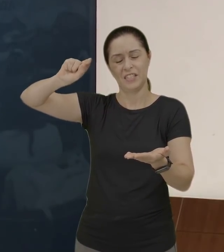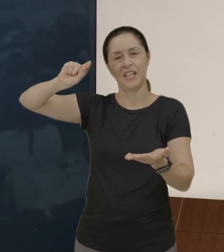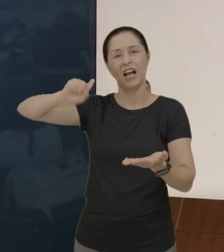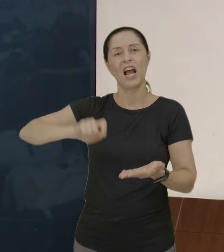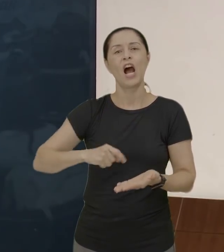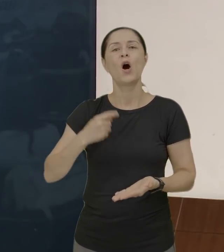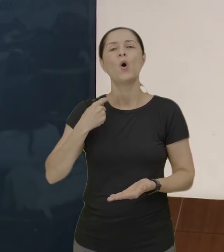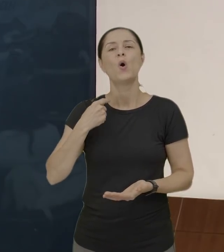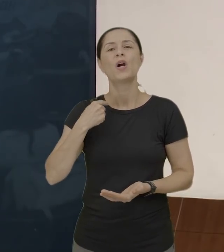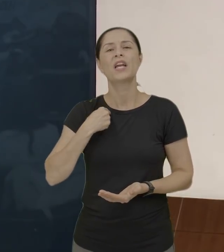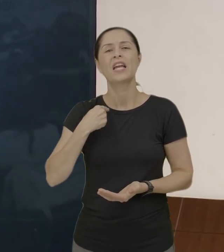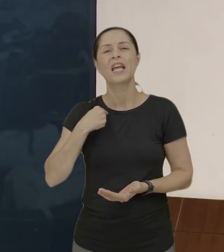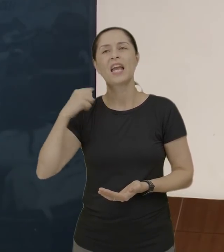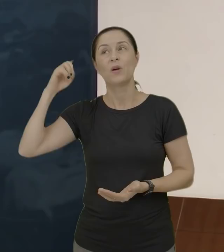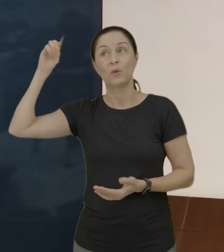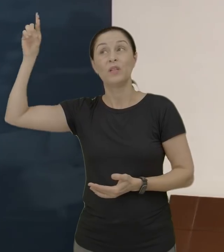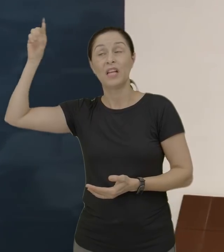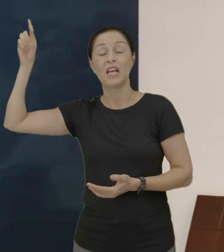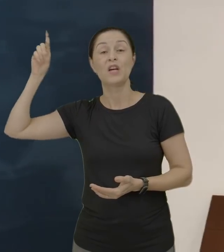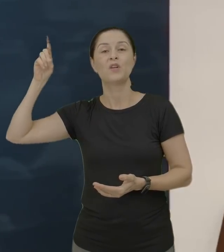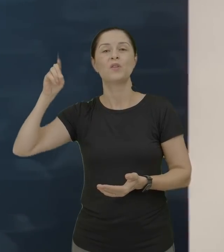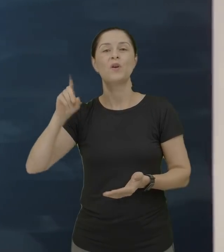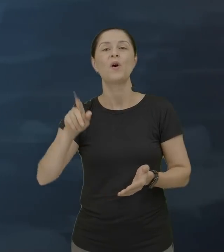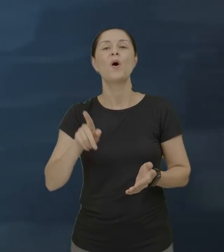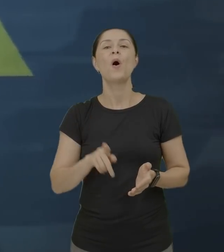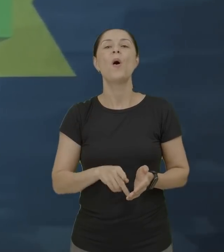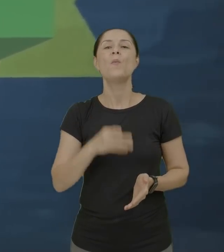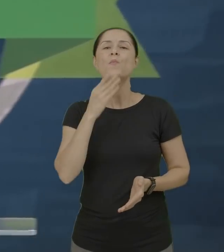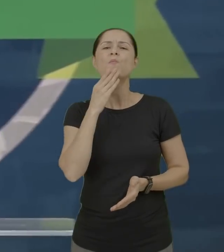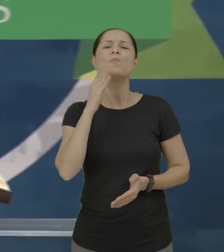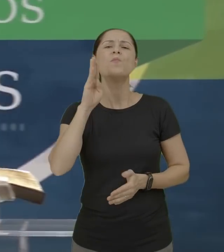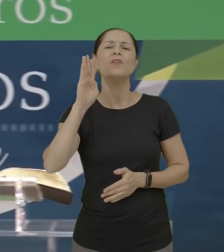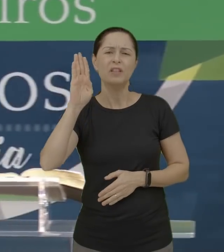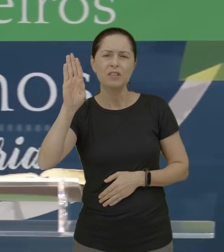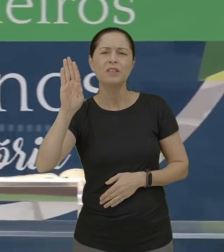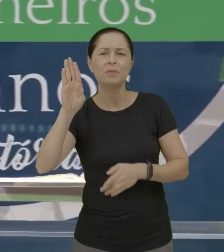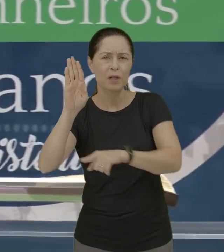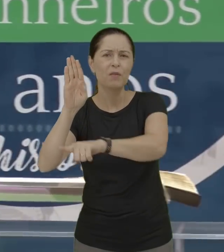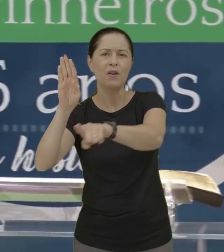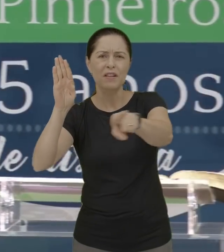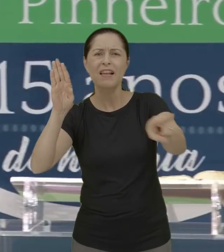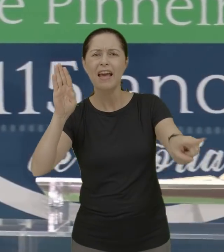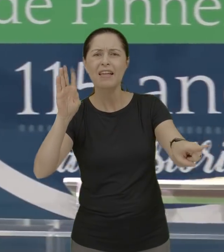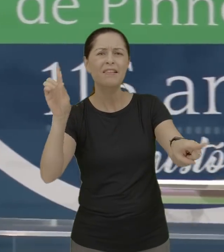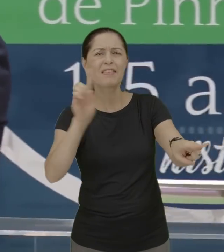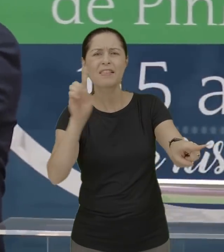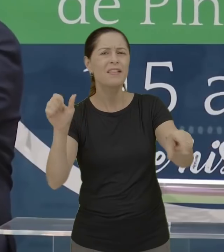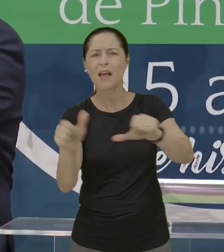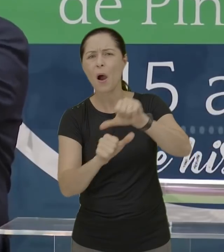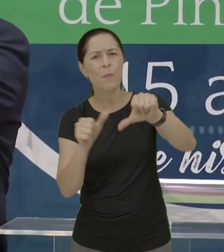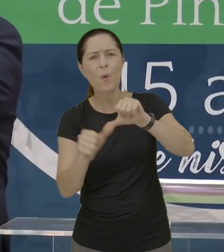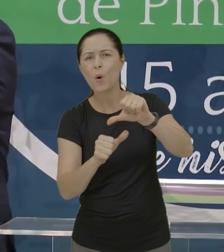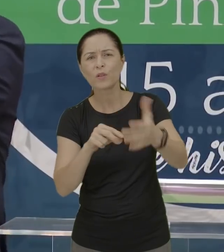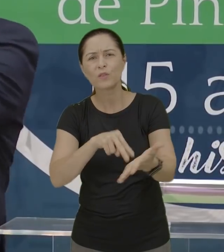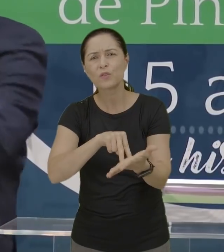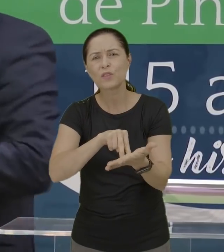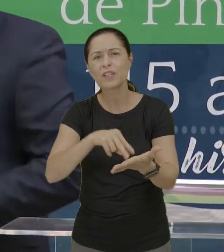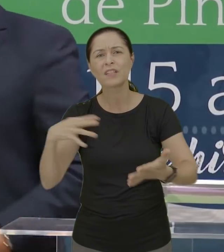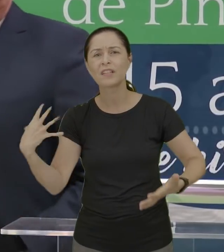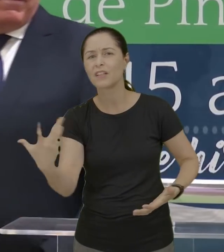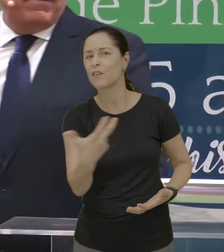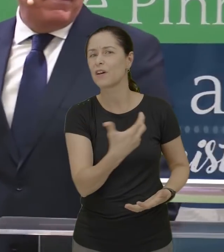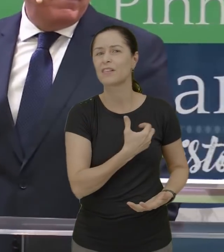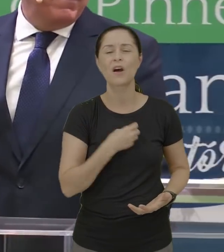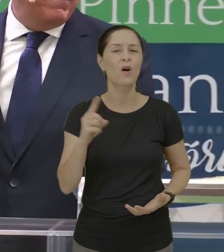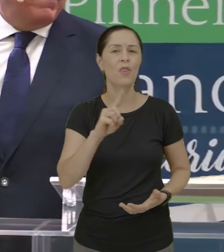é imutável, não muda. A segurança da sua salvação é inabalável.